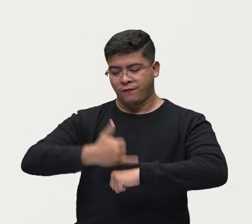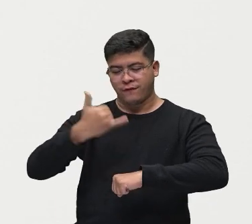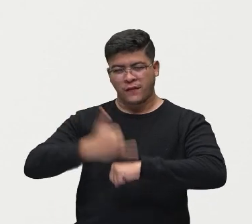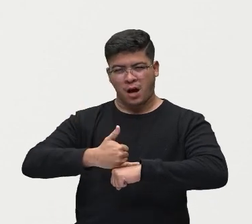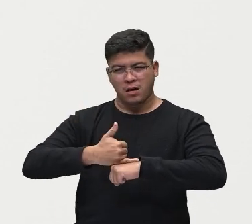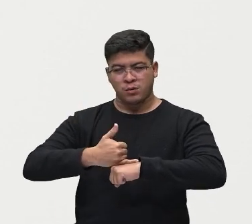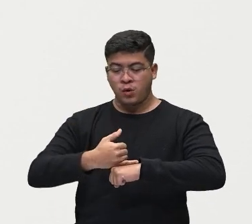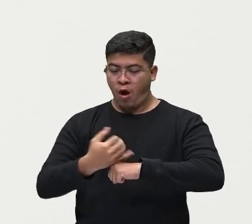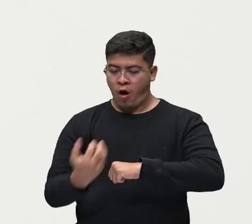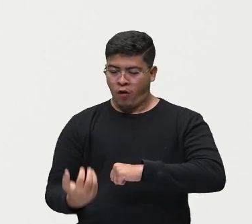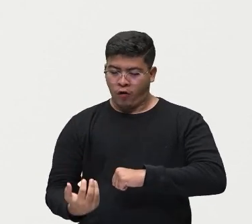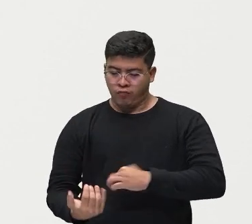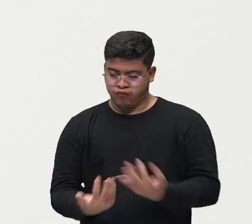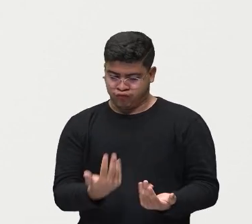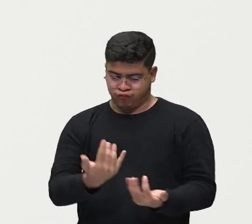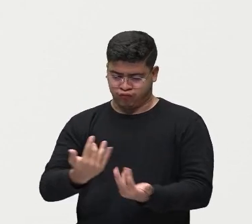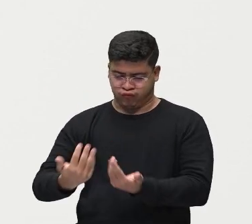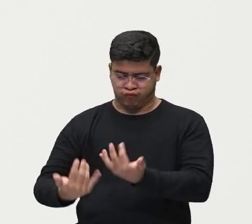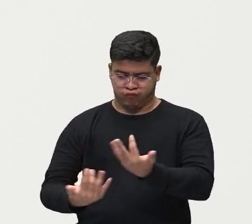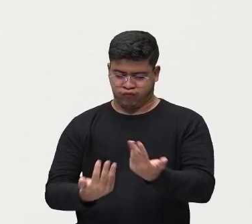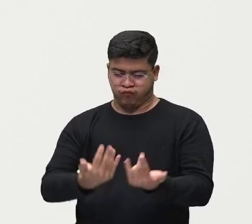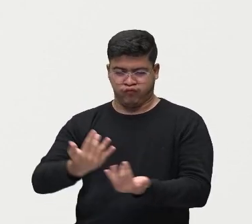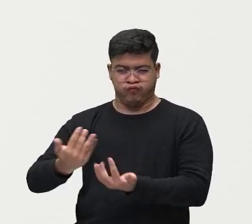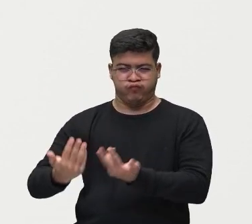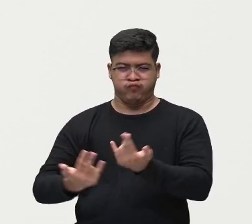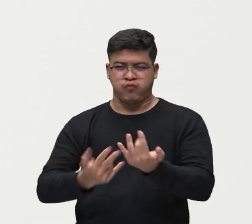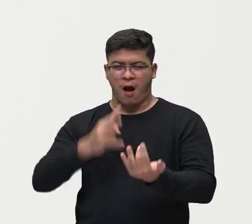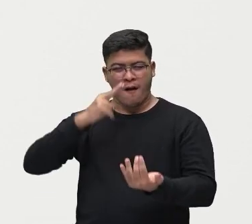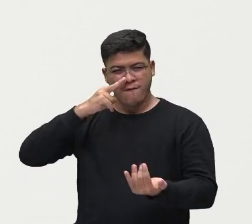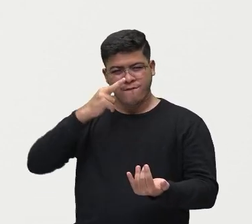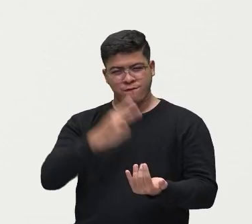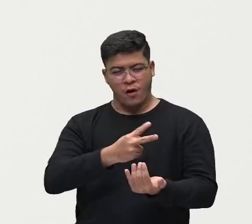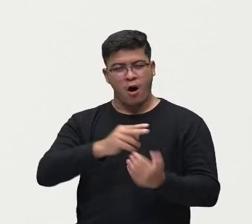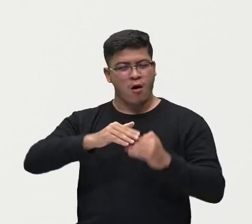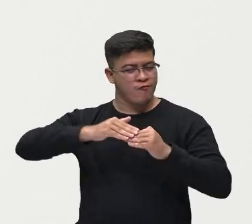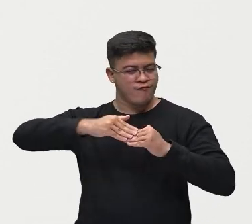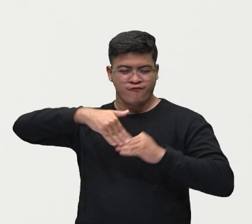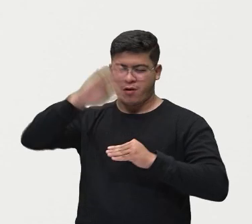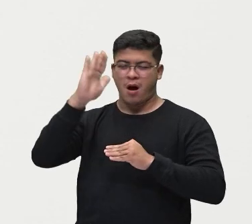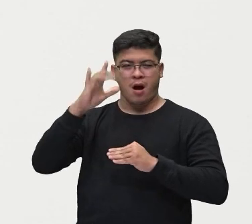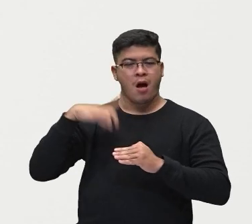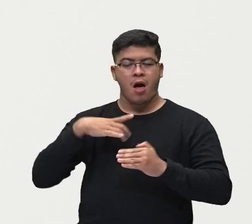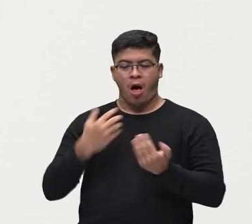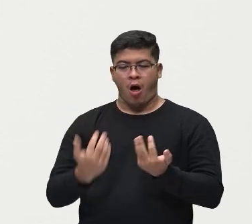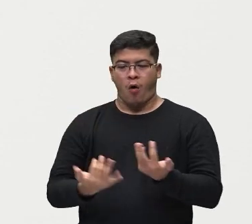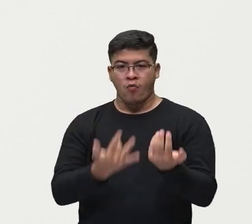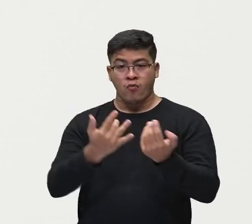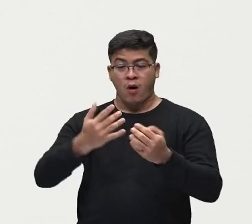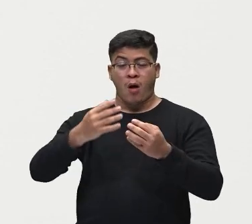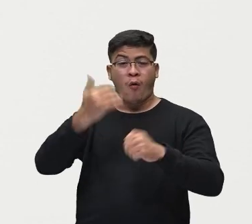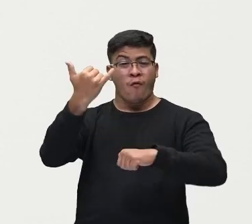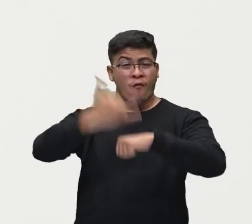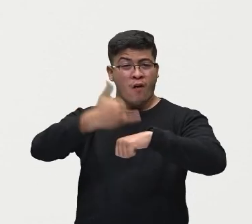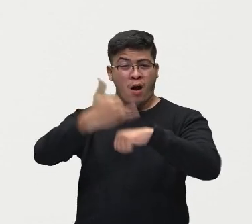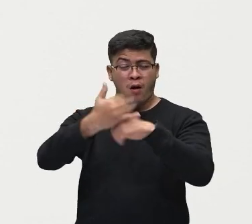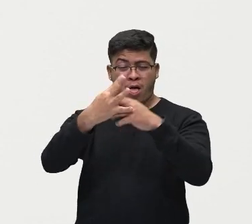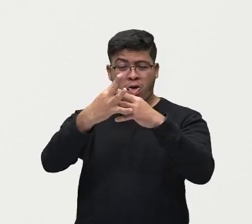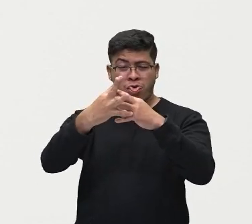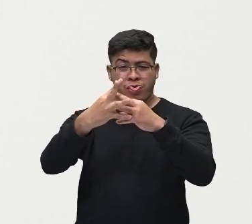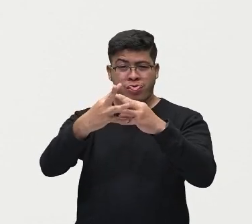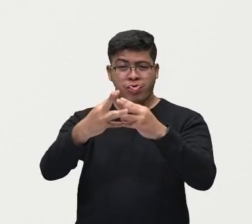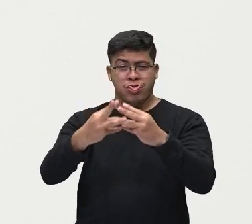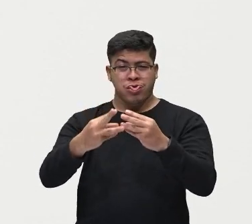na siderúrgica, os fornos com altas temperaturas permitem que